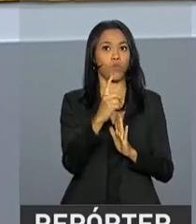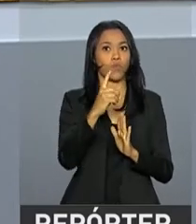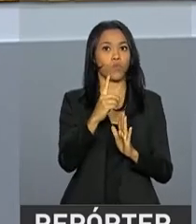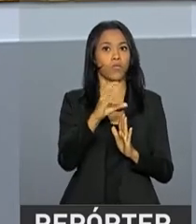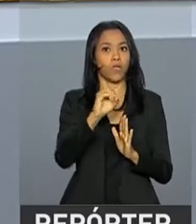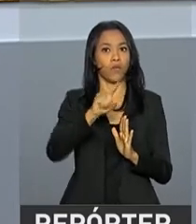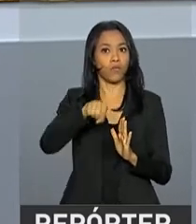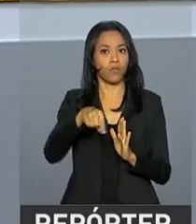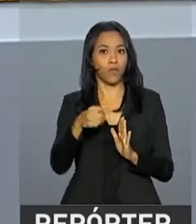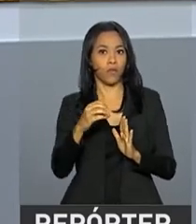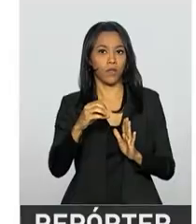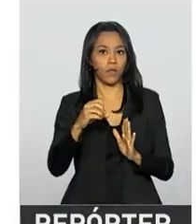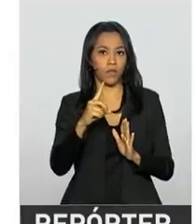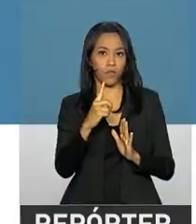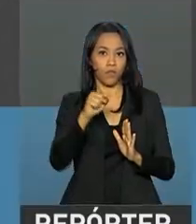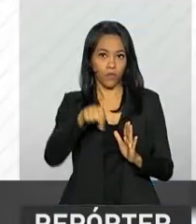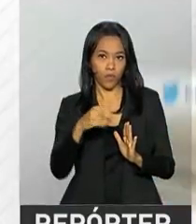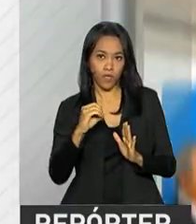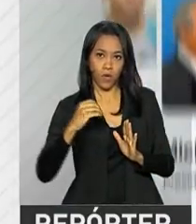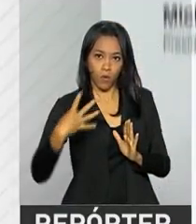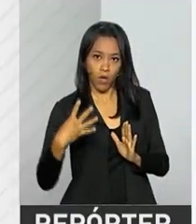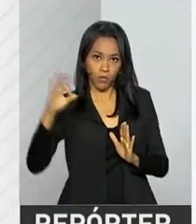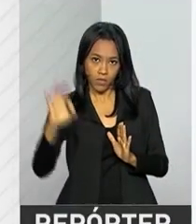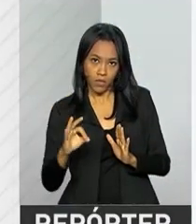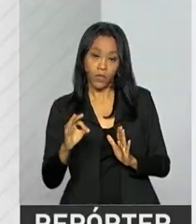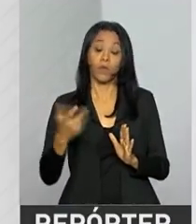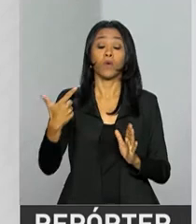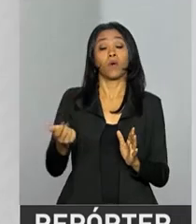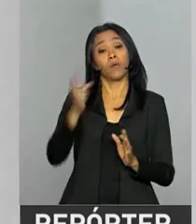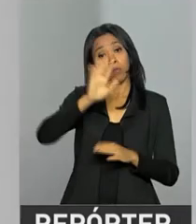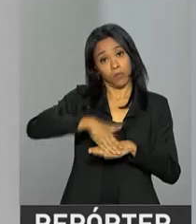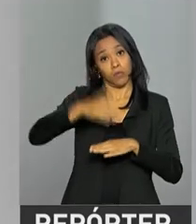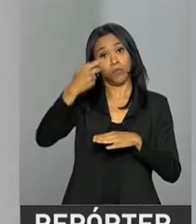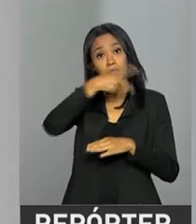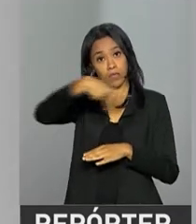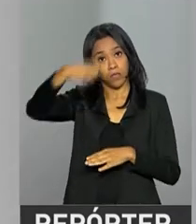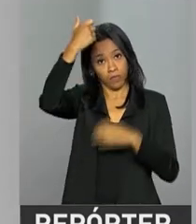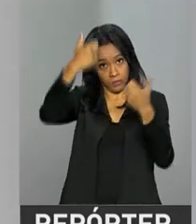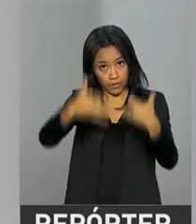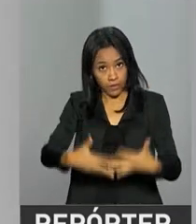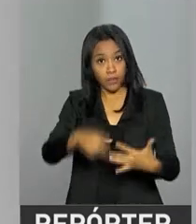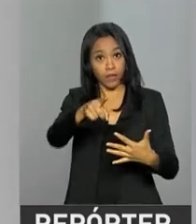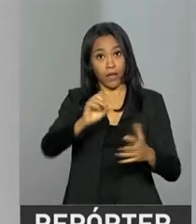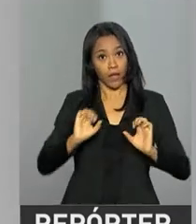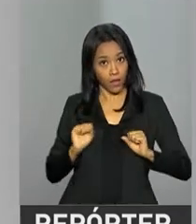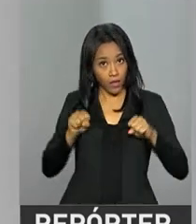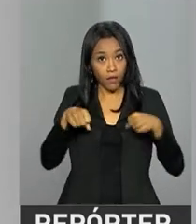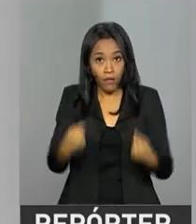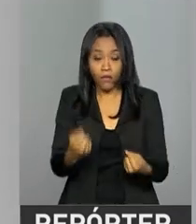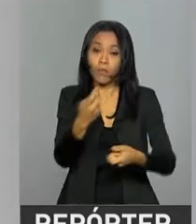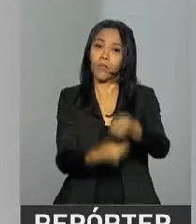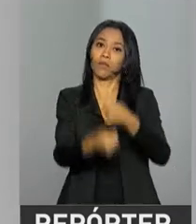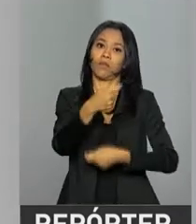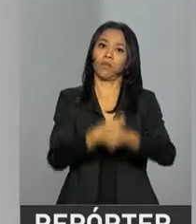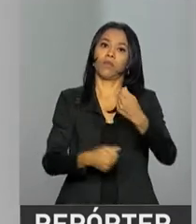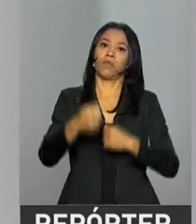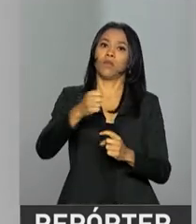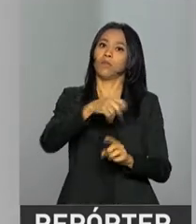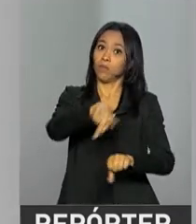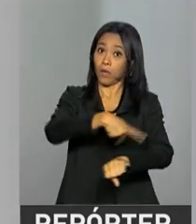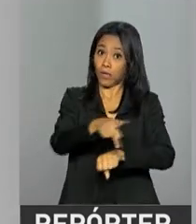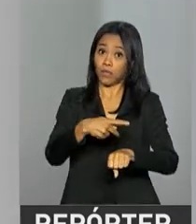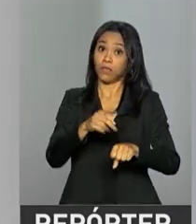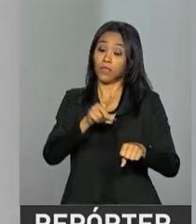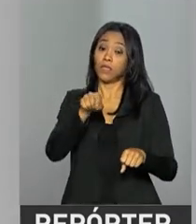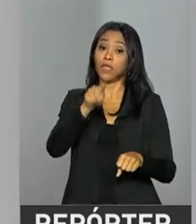2017 para o presidente o governo está cumprindo o estabelecido e recuperando a economia do país ele acrescentou